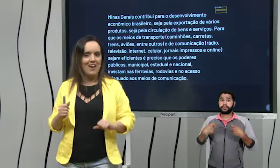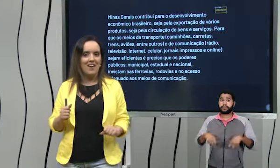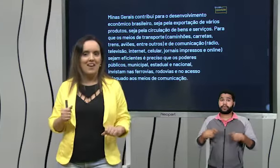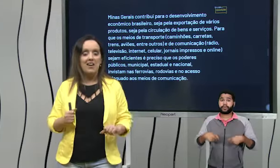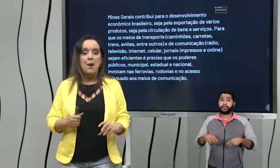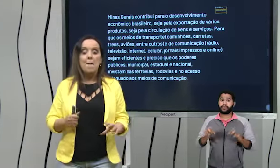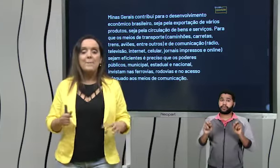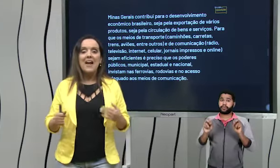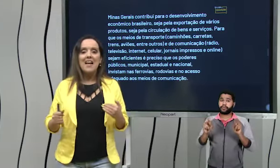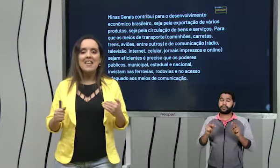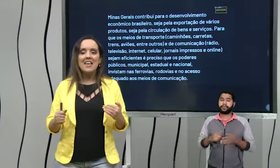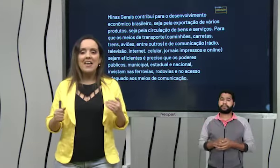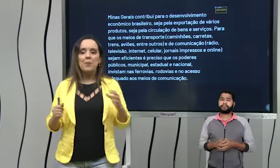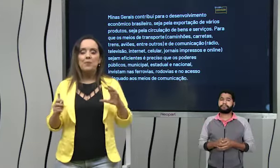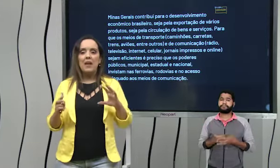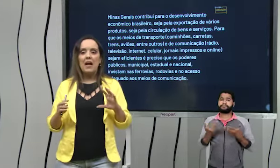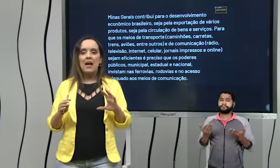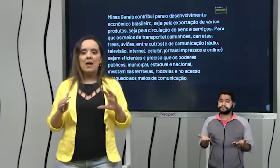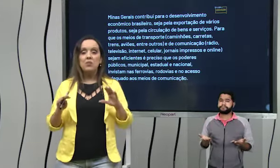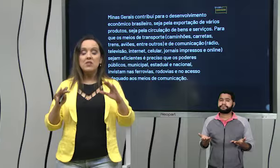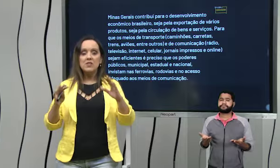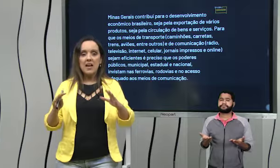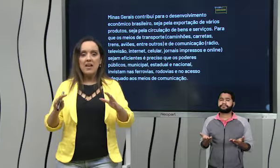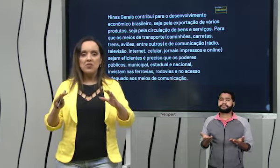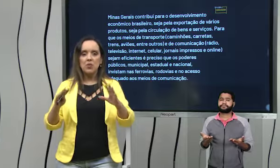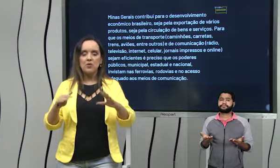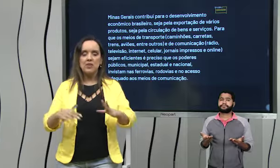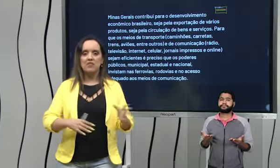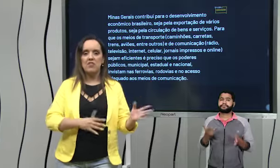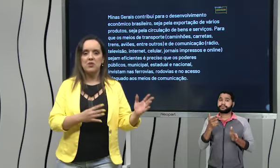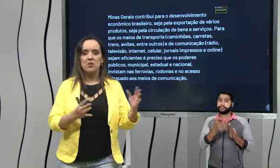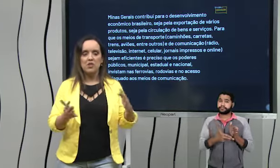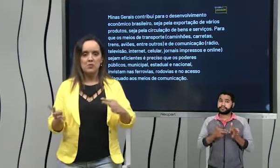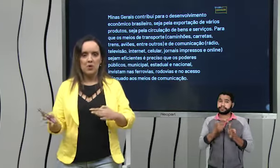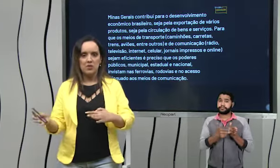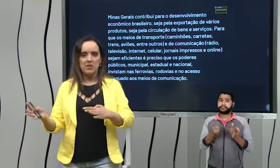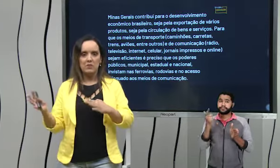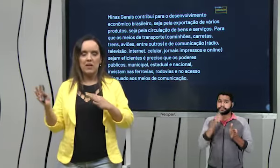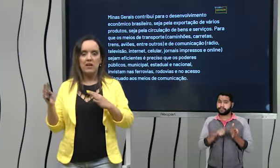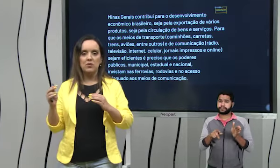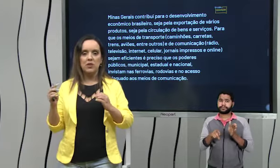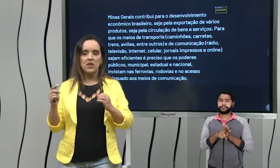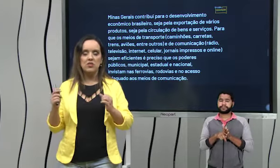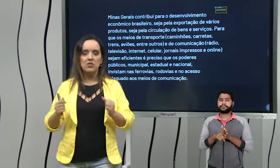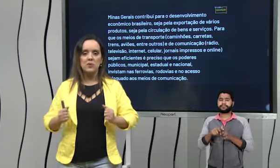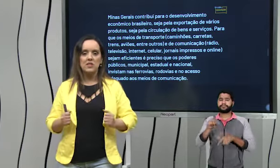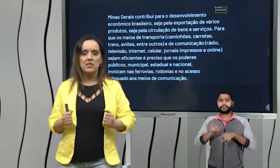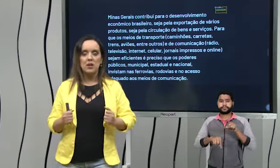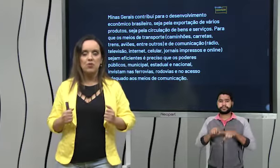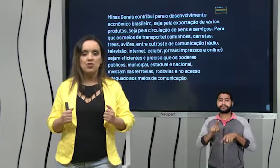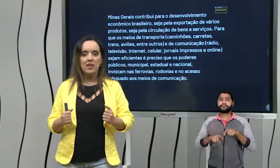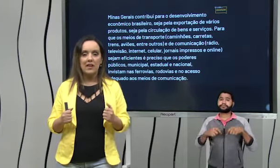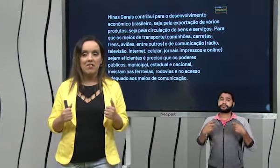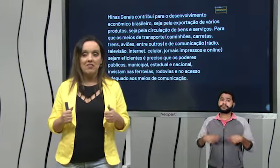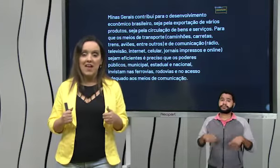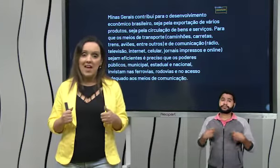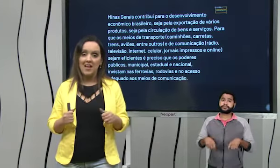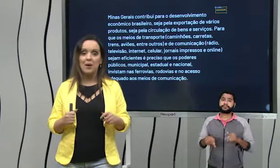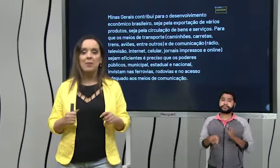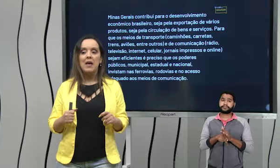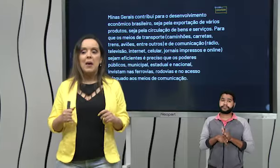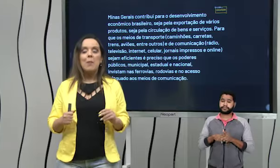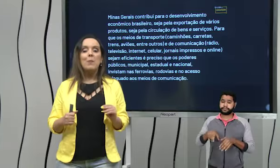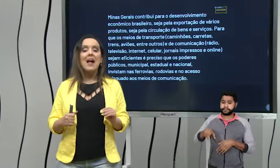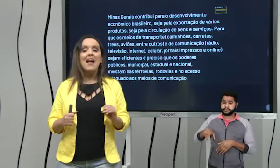estar Ok para que a os três consigam fazer o transporte das mercadorias nós precisamos de